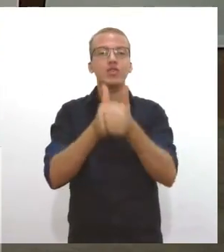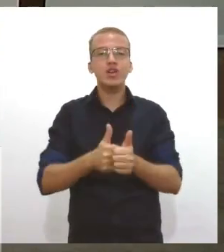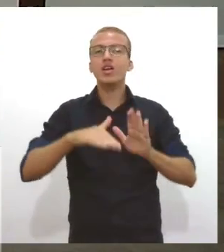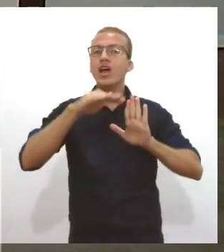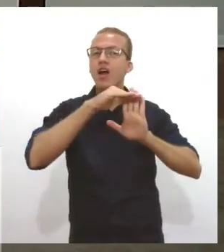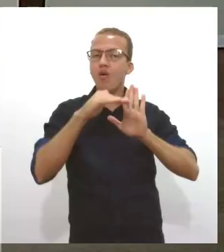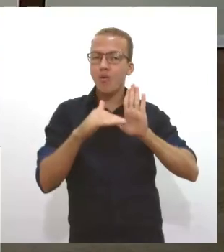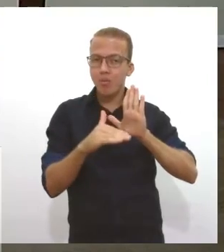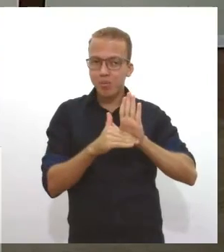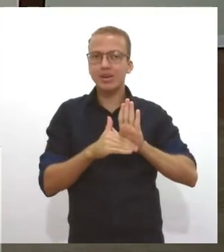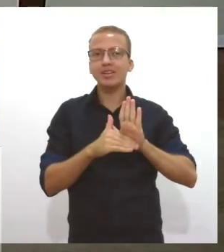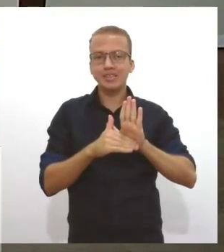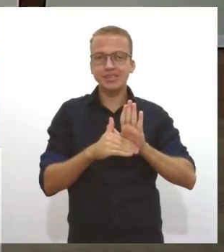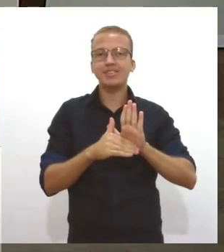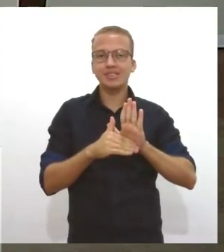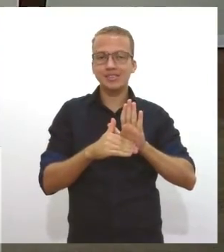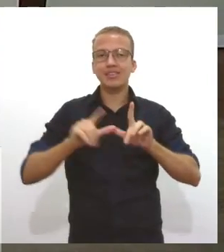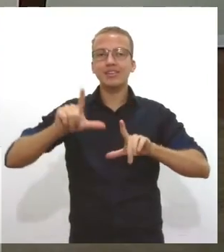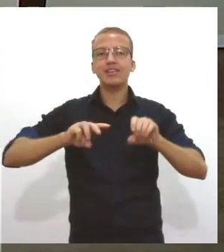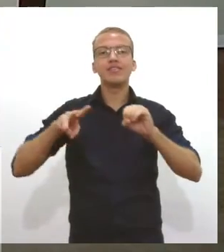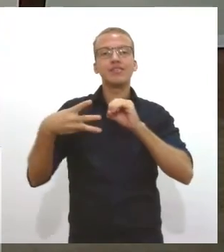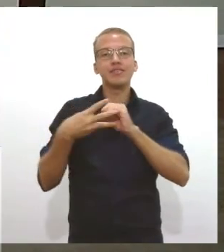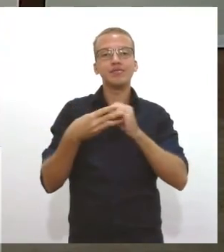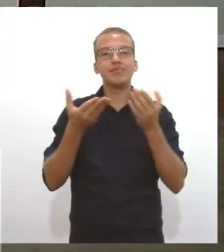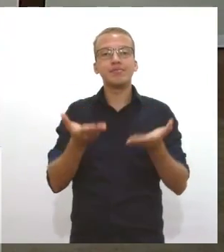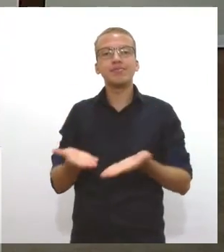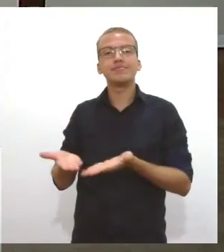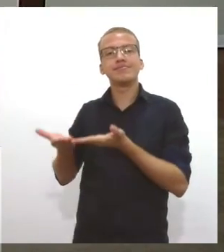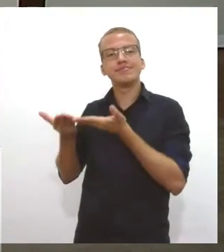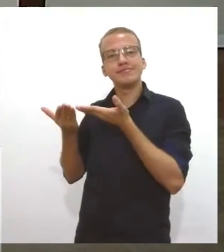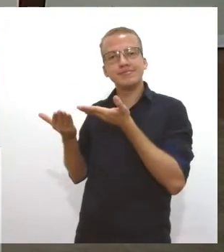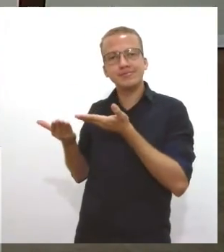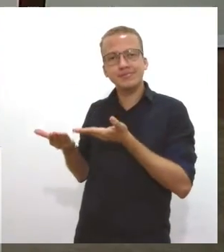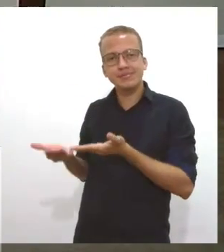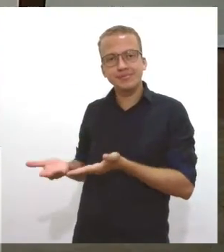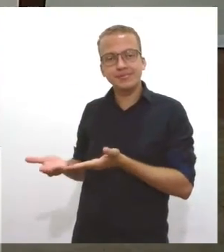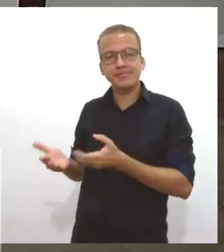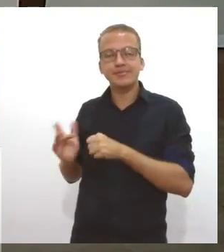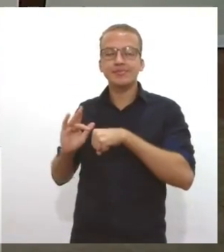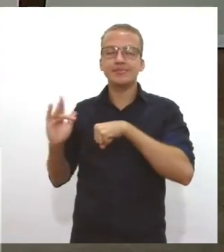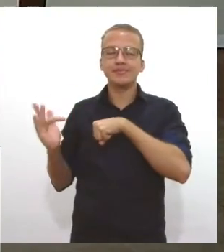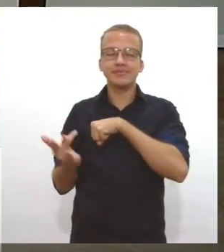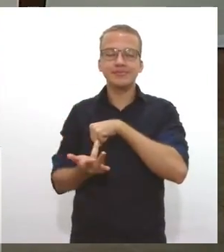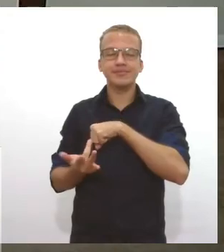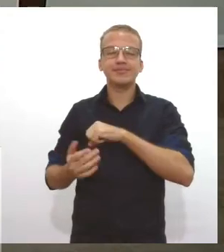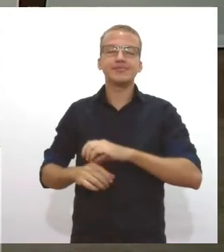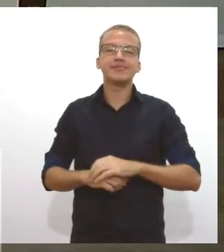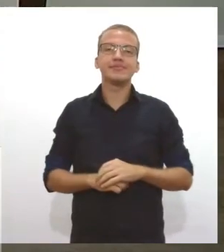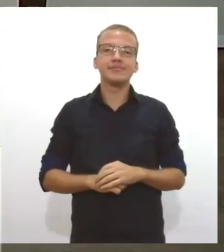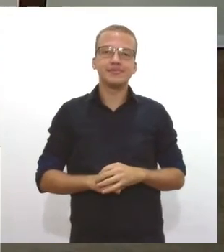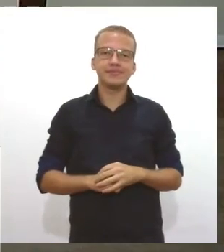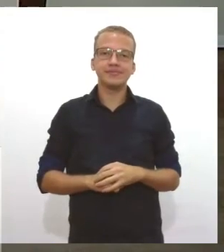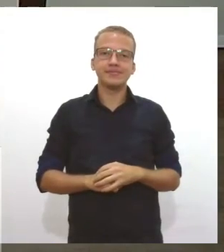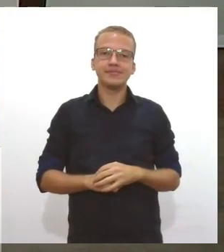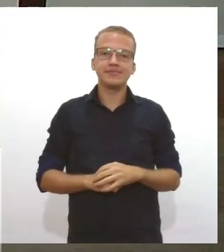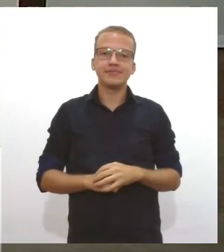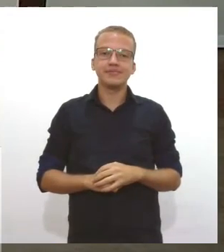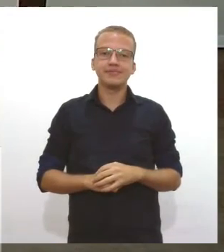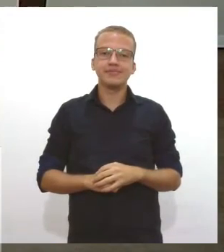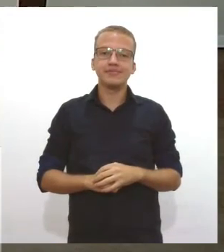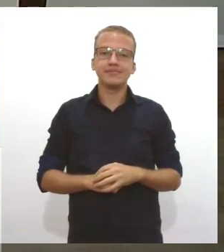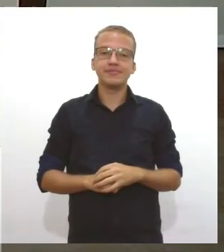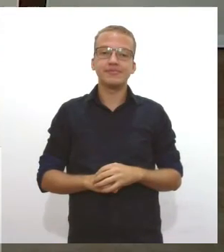alese ou seguindo a gente nas redes sociais Facebook Instagram rouba TV alese 5.2 no Twitter@TV